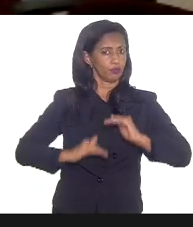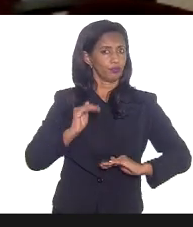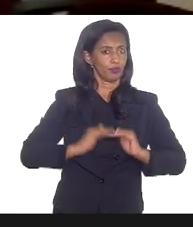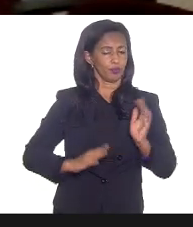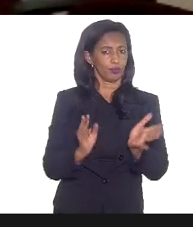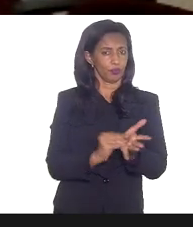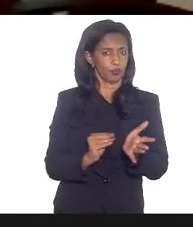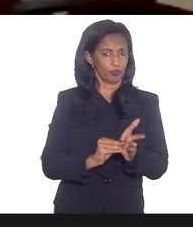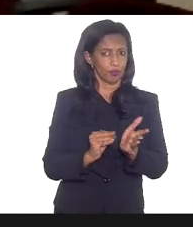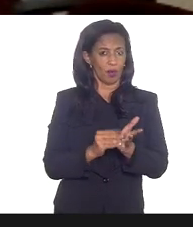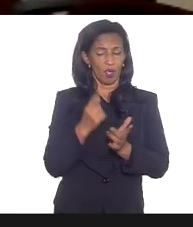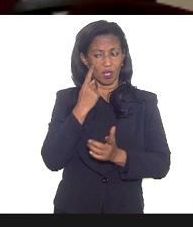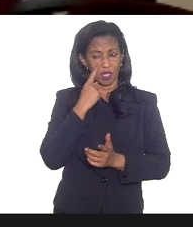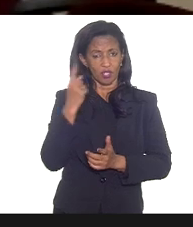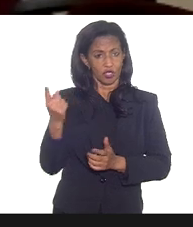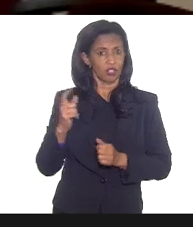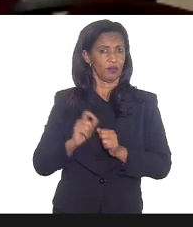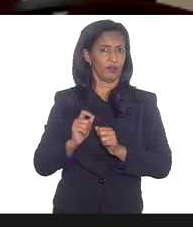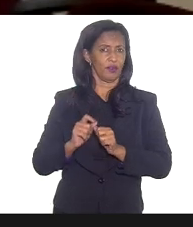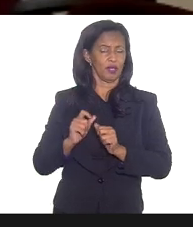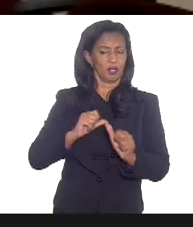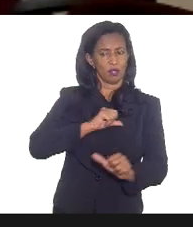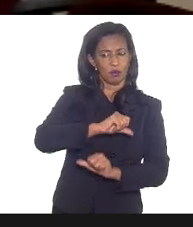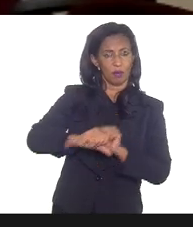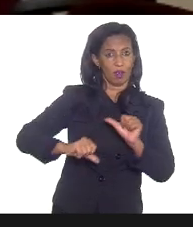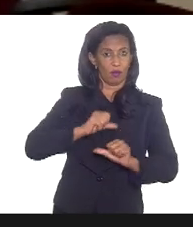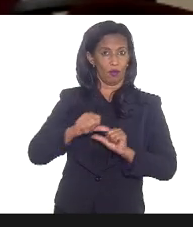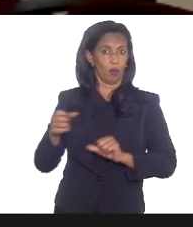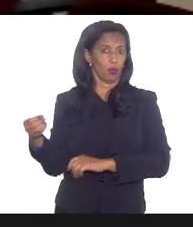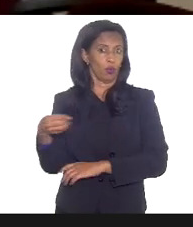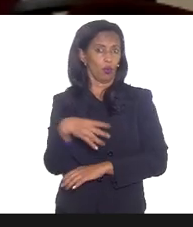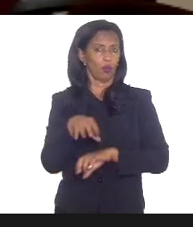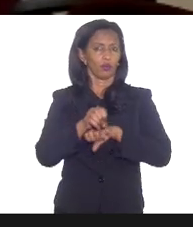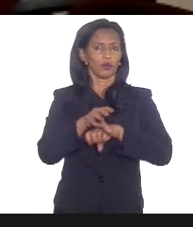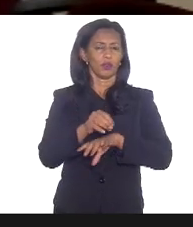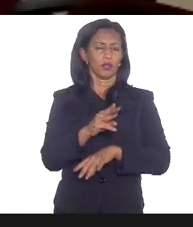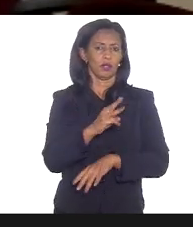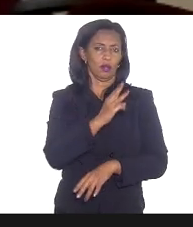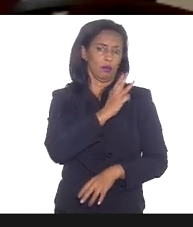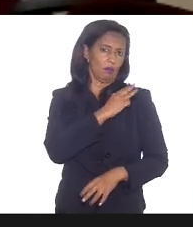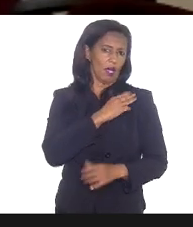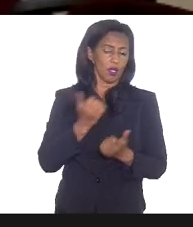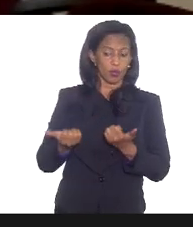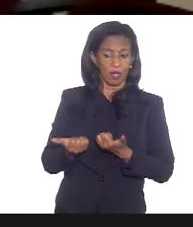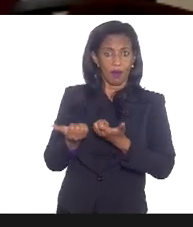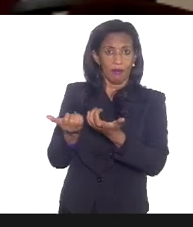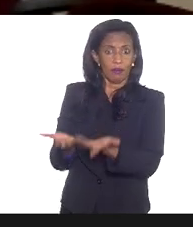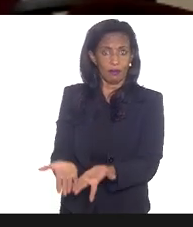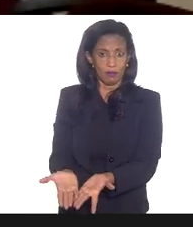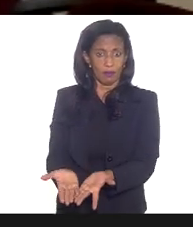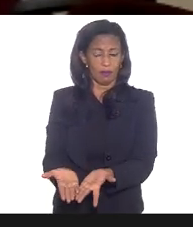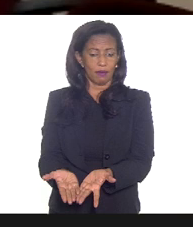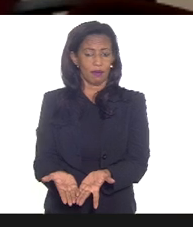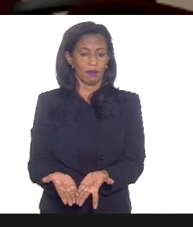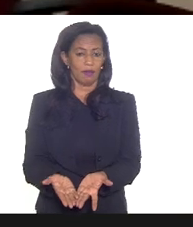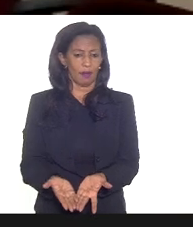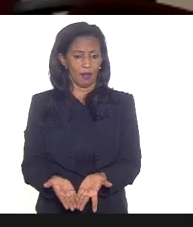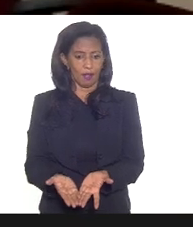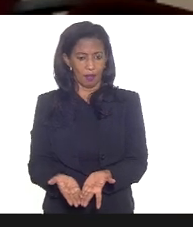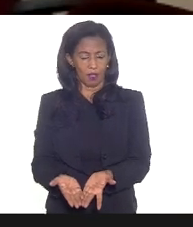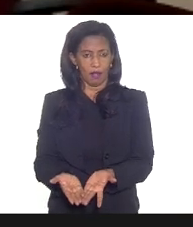vem tentando fazer uma reforma do novo ensino médio que ela traga... que a gente vai